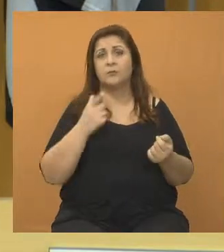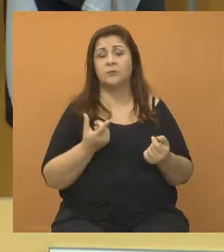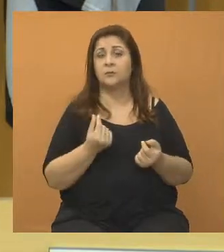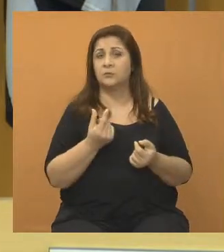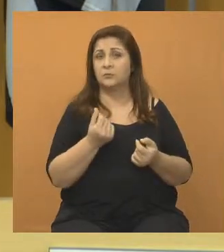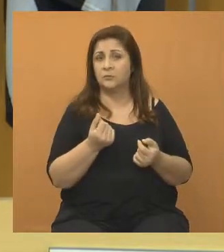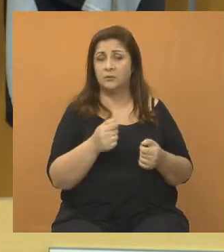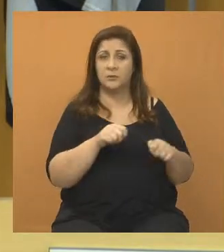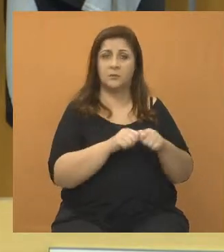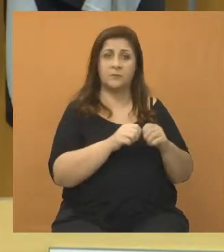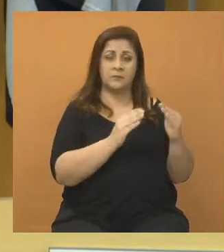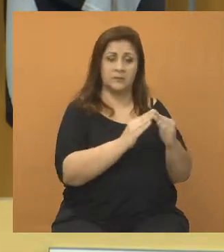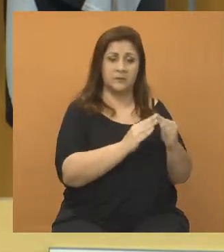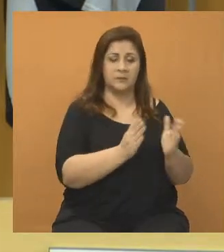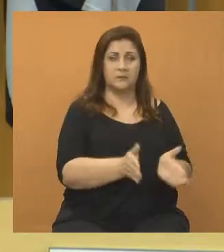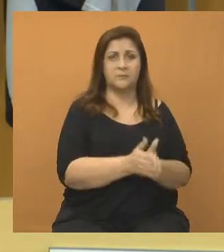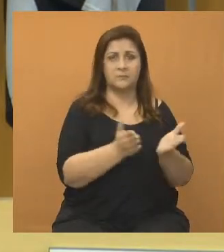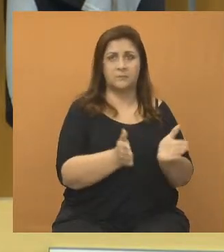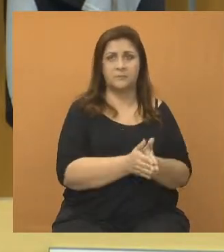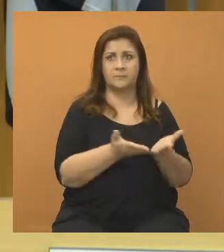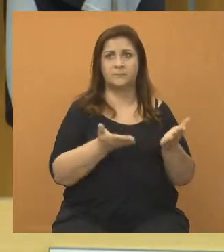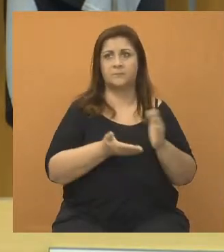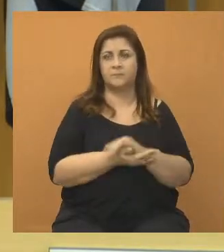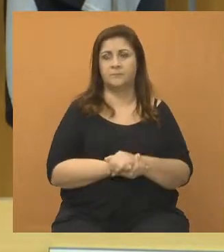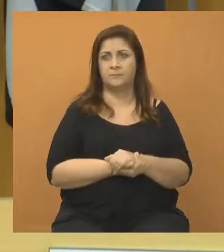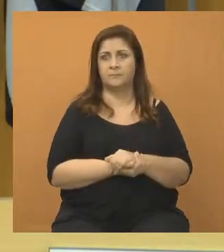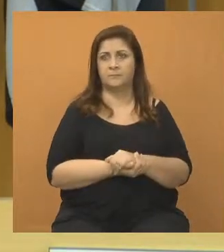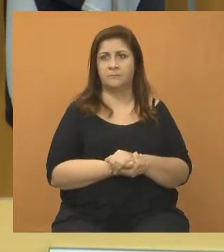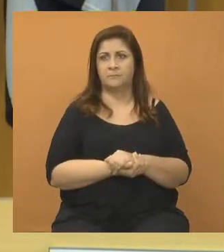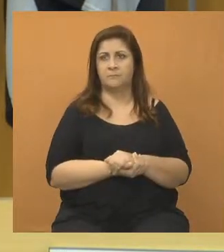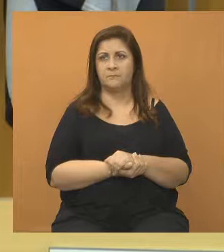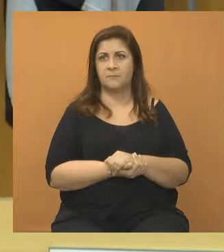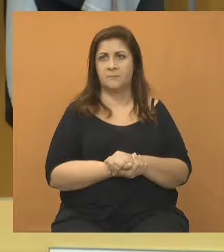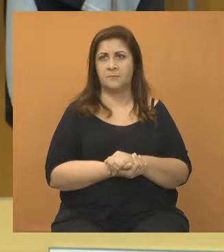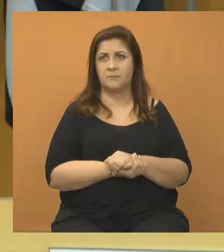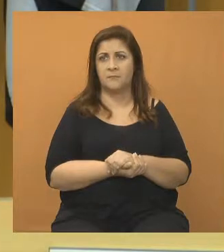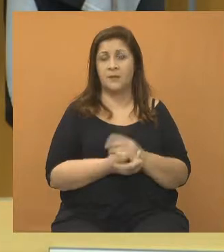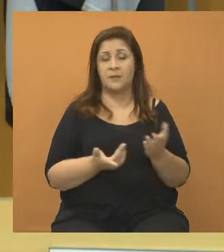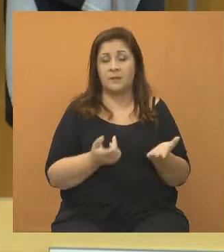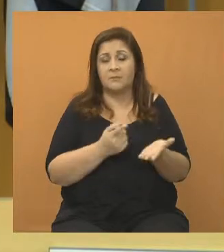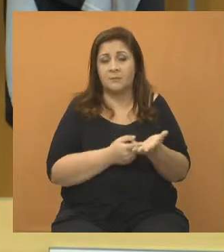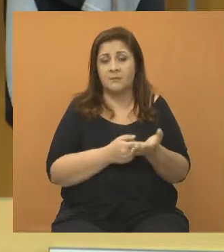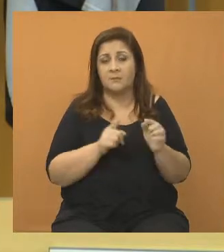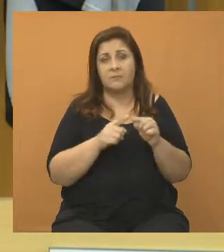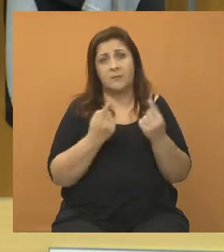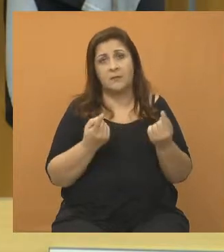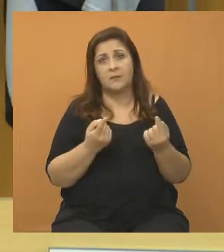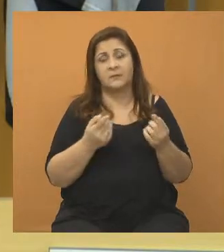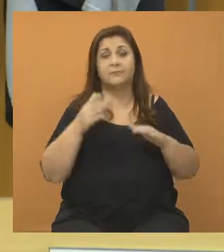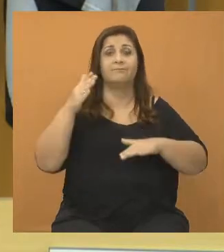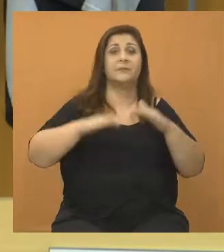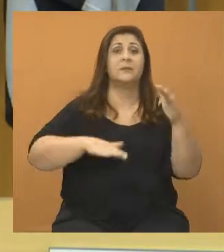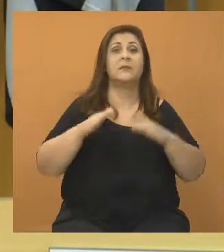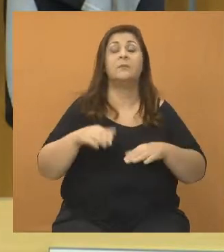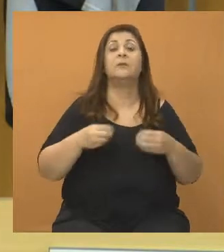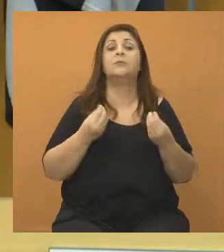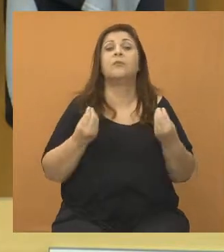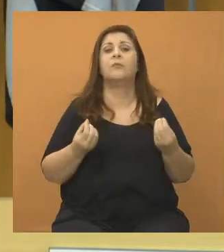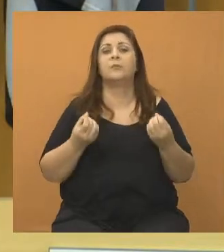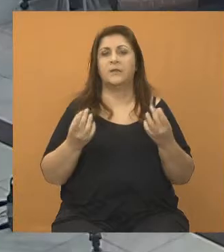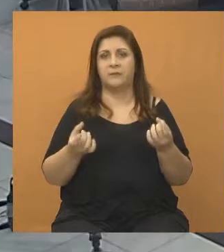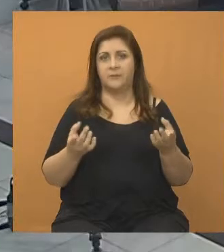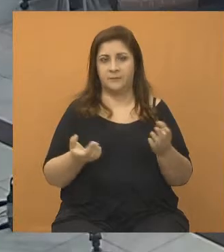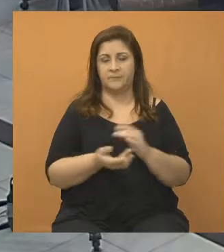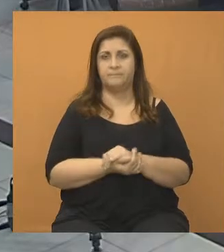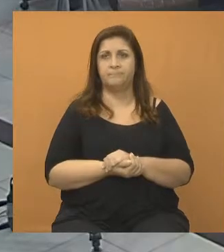de habitações populares, né? Mas isso está previsto, mas a gente não pode assegurar, porque isso depende de questões de mercado.